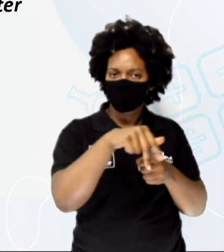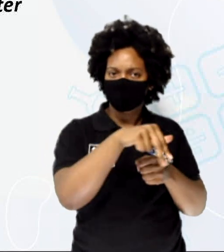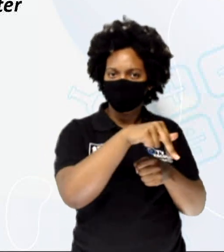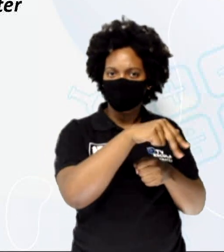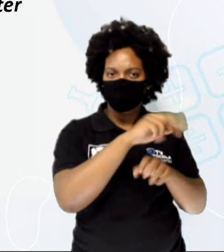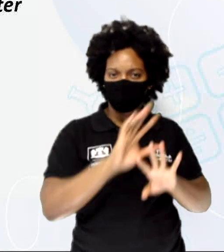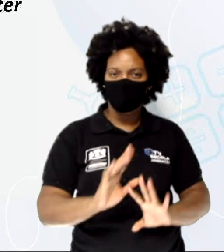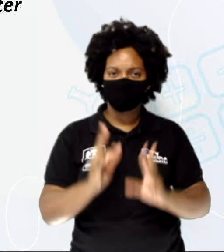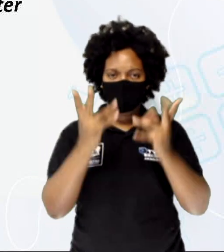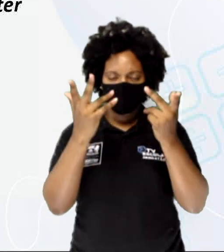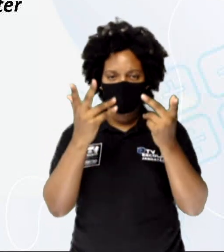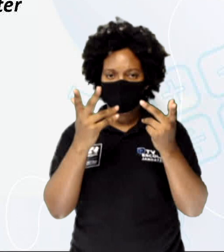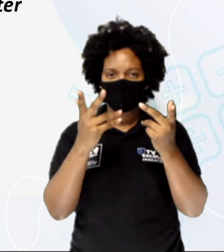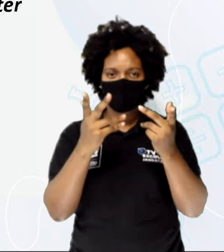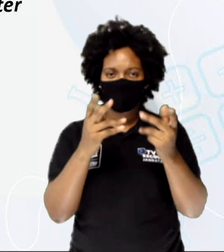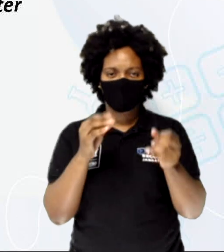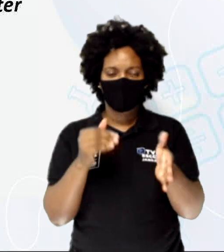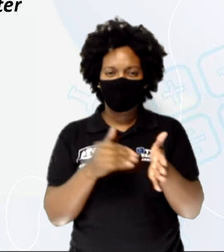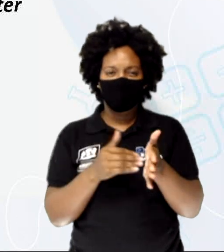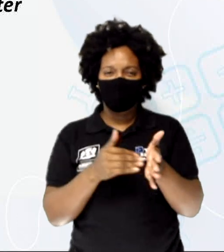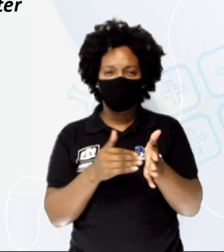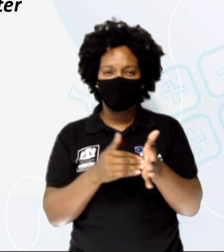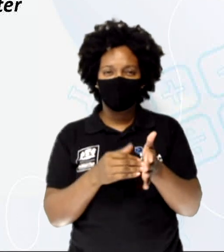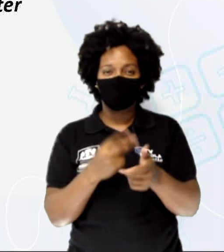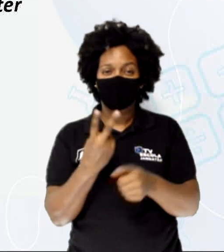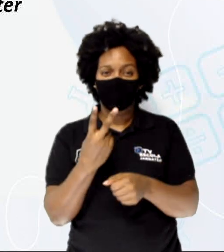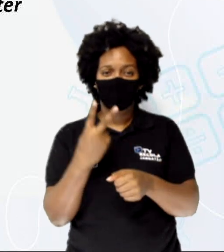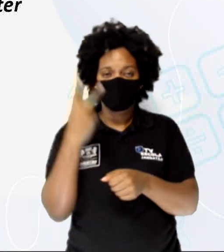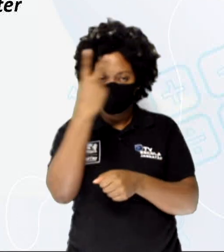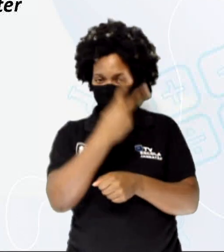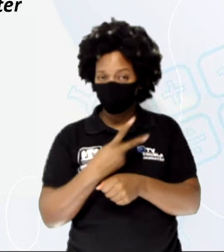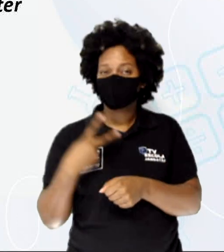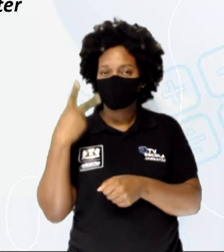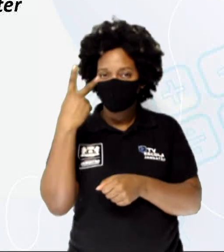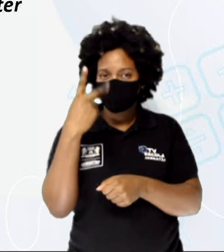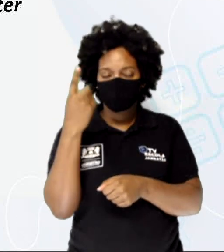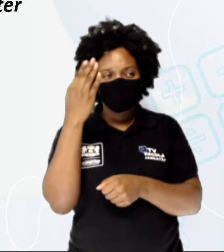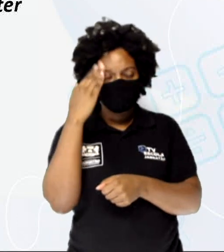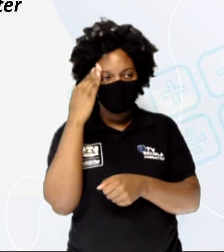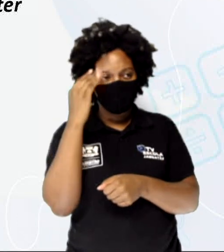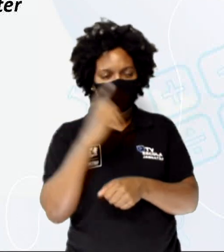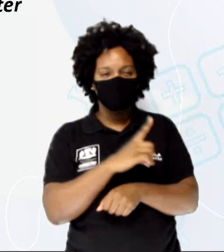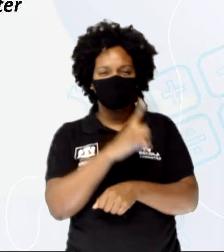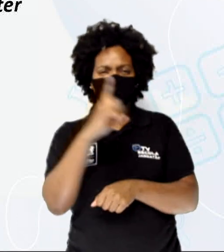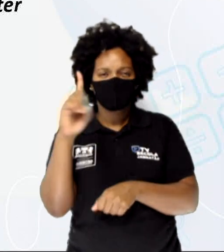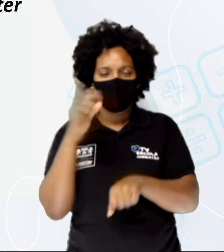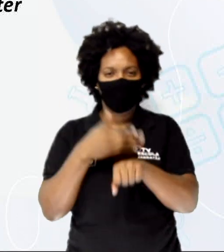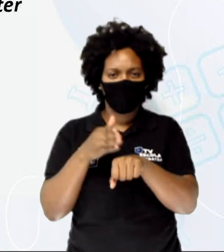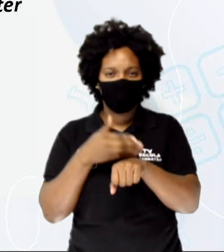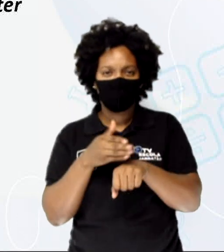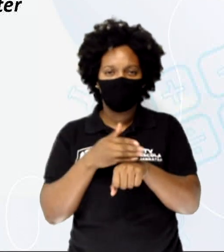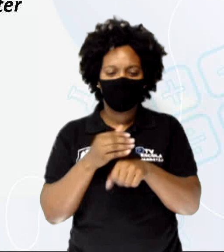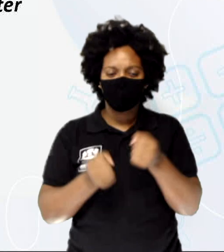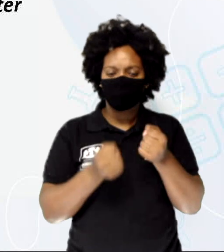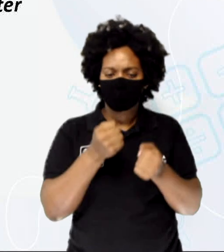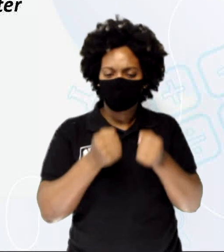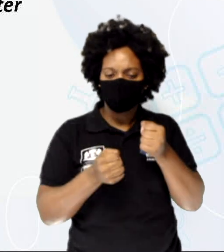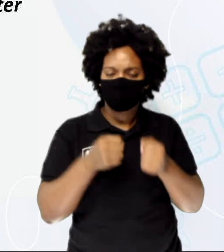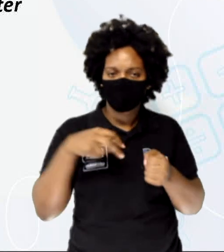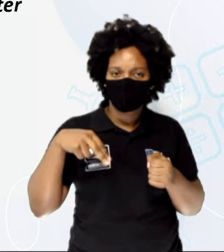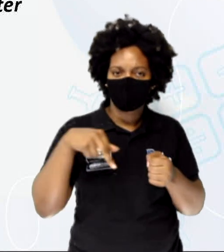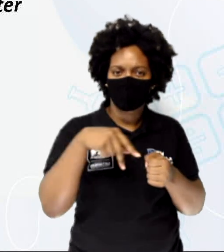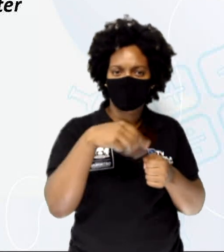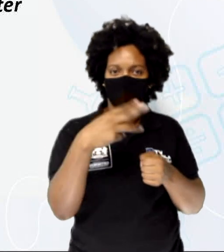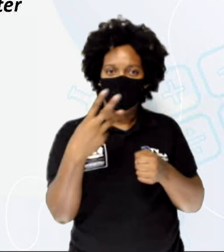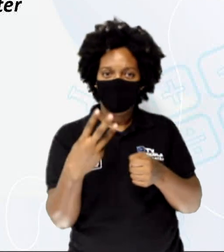evento no tempo máximo de 2 horas. Sabendo que no primeiro dia de treino, esse atleta percorreu